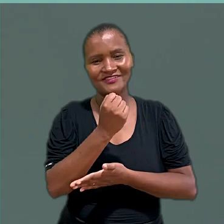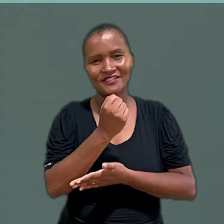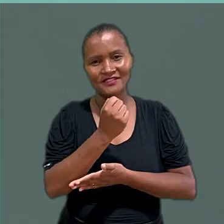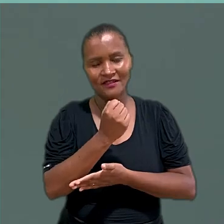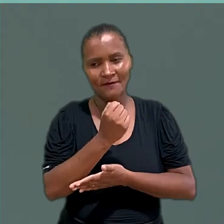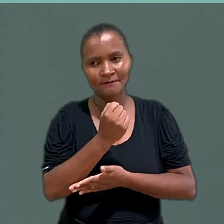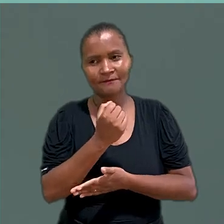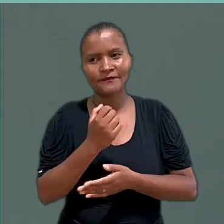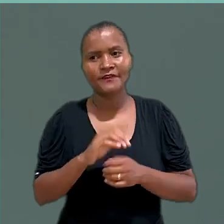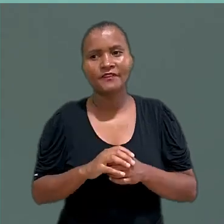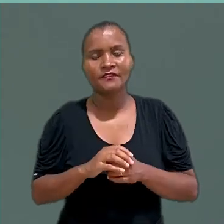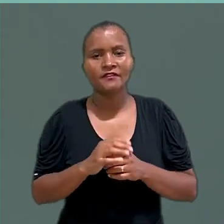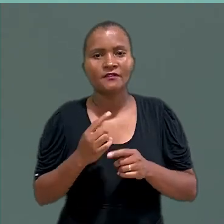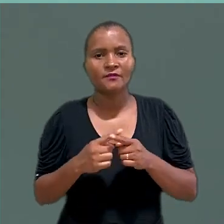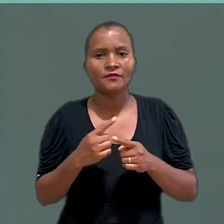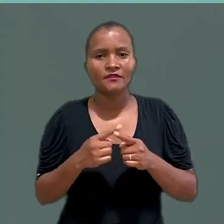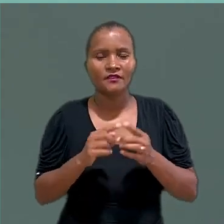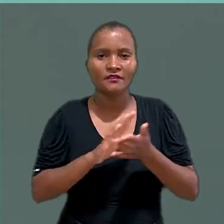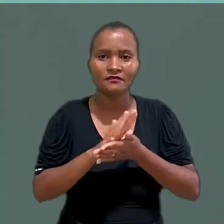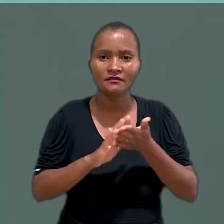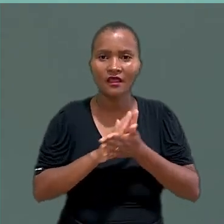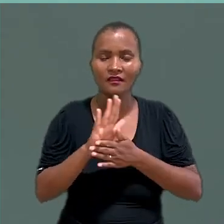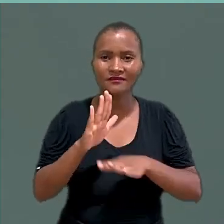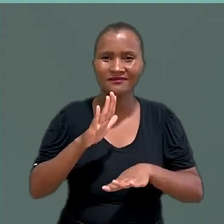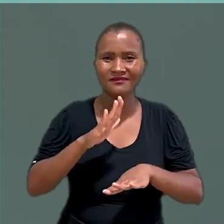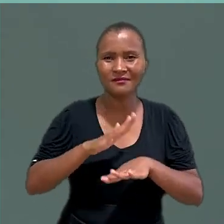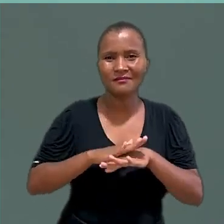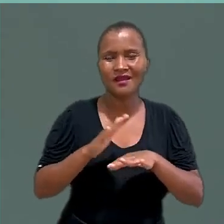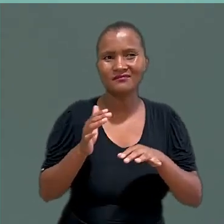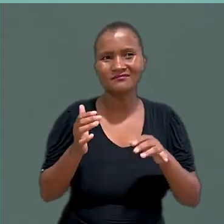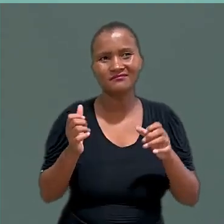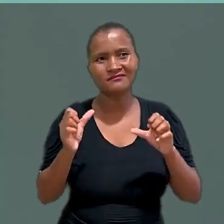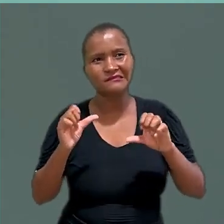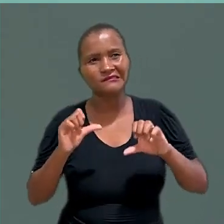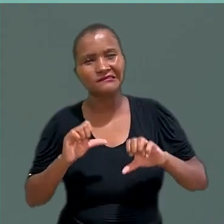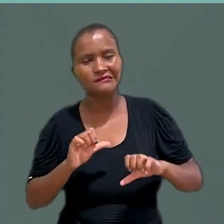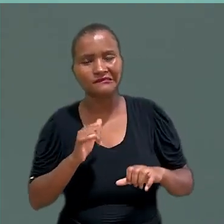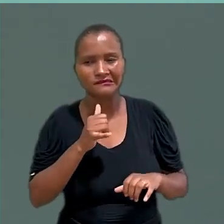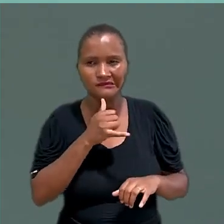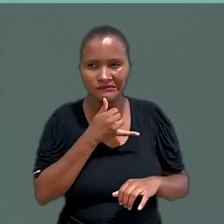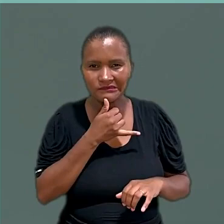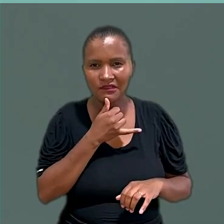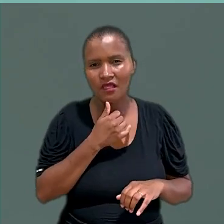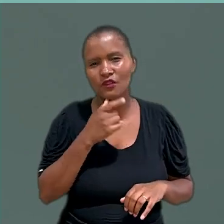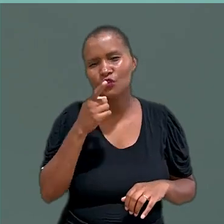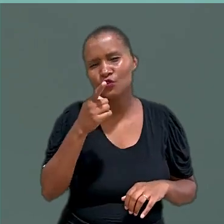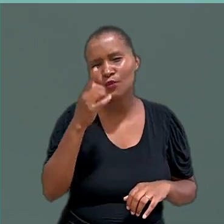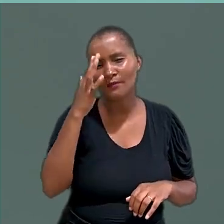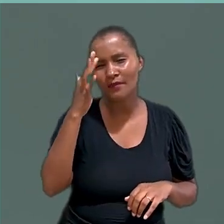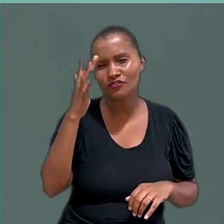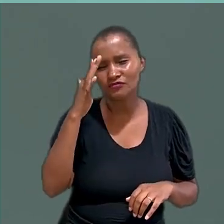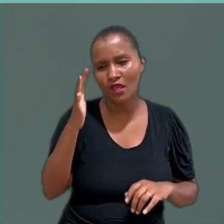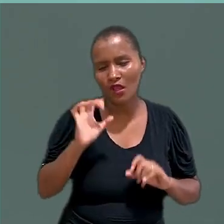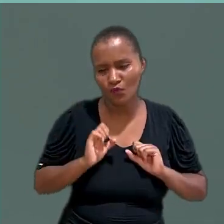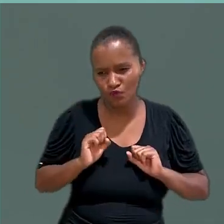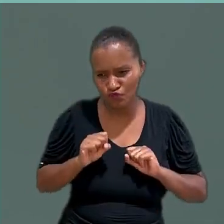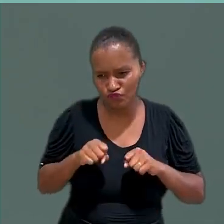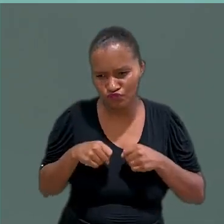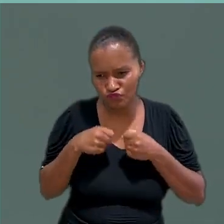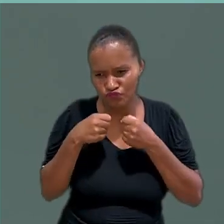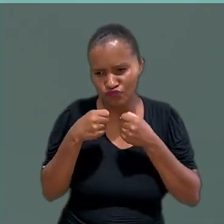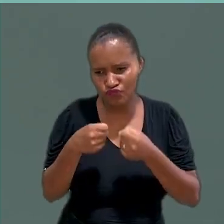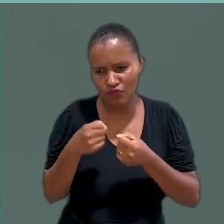Nada mais degradante do que você imaginar, nada mais deprimente do que você imaginar que todo esse